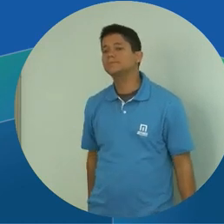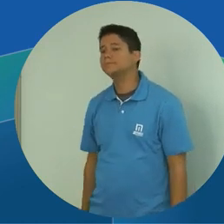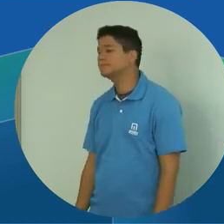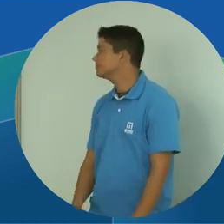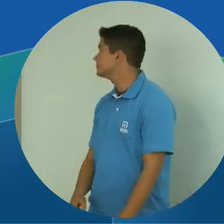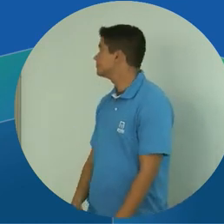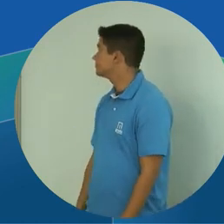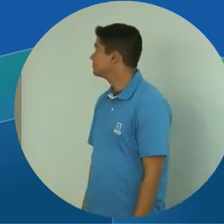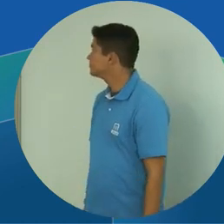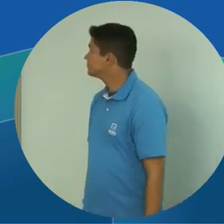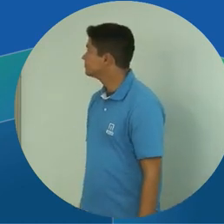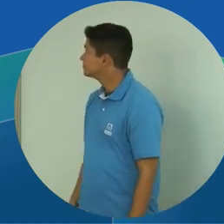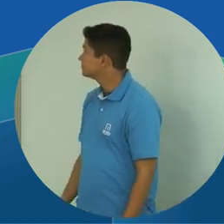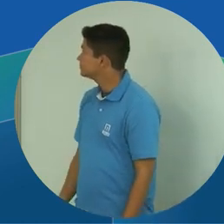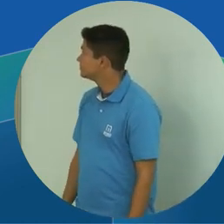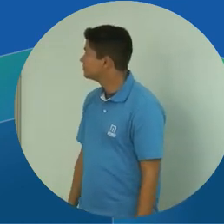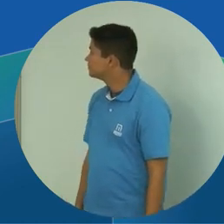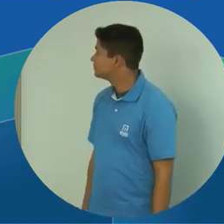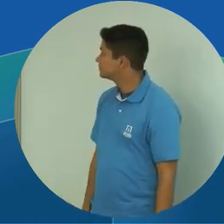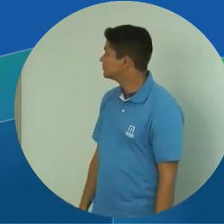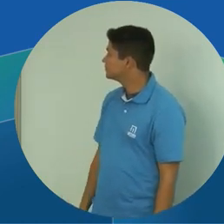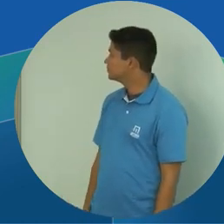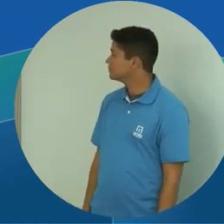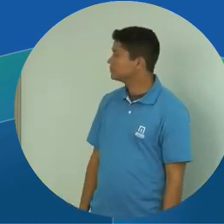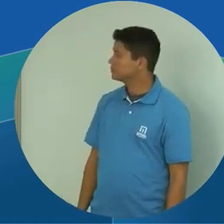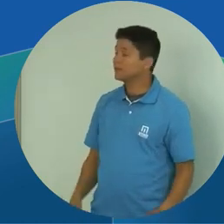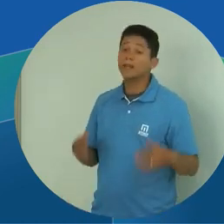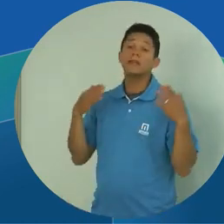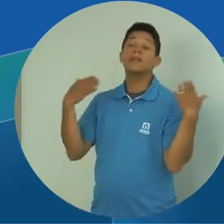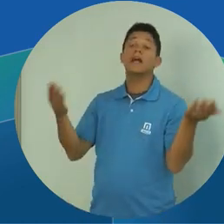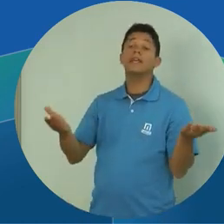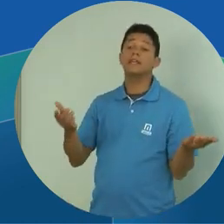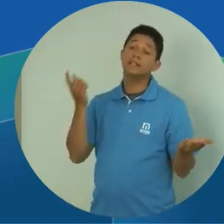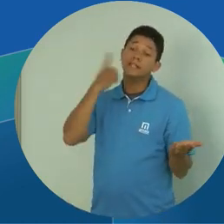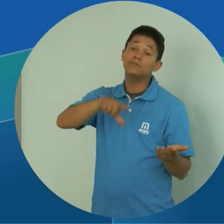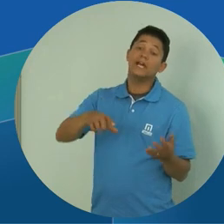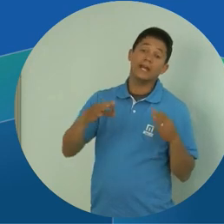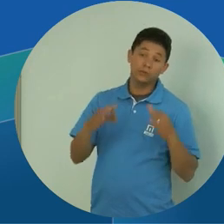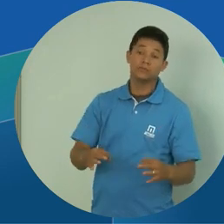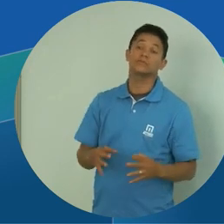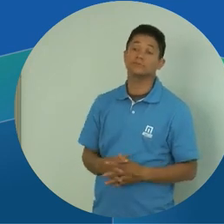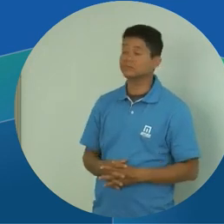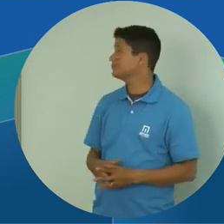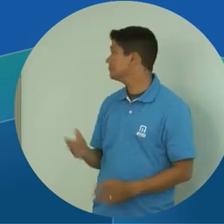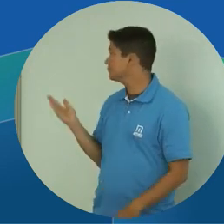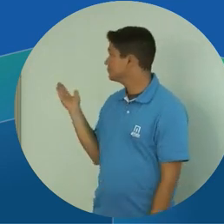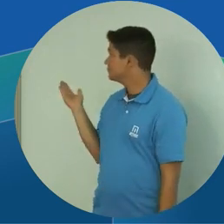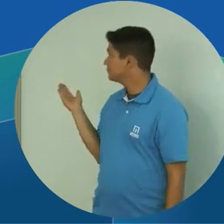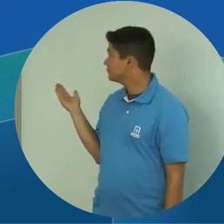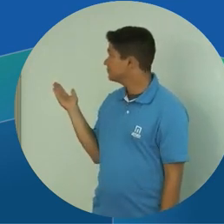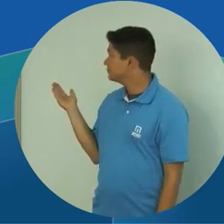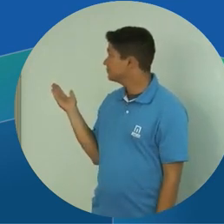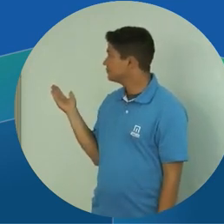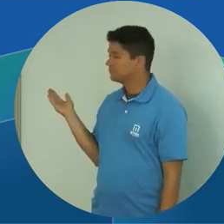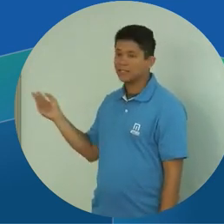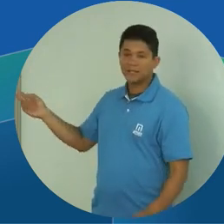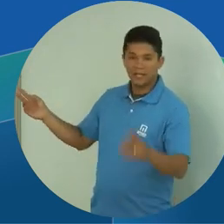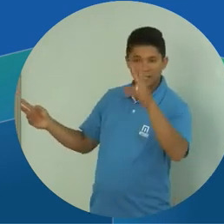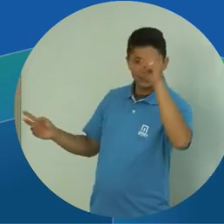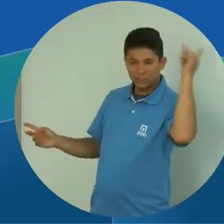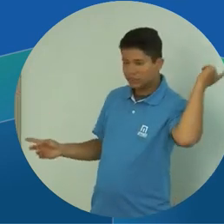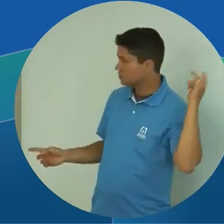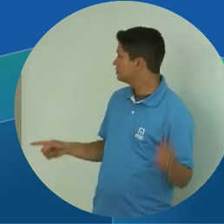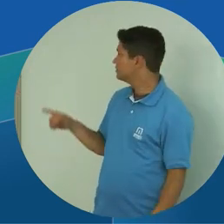E aqui, para a gente falar, e aí, né? Deu certo? Aí aqui a gente tem a estrutura